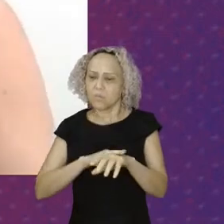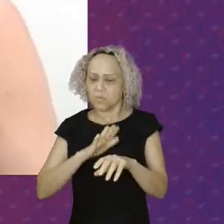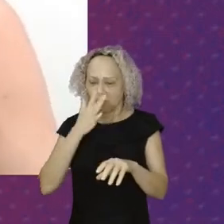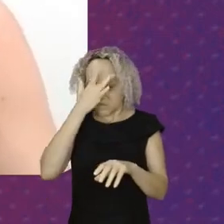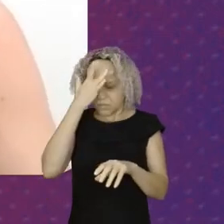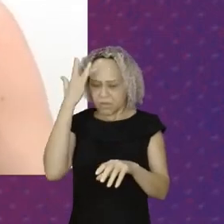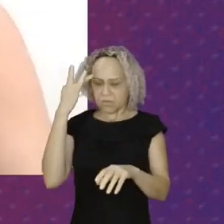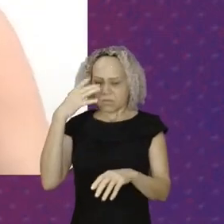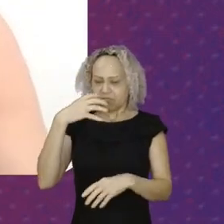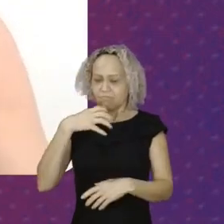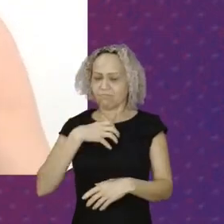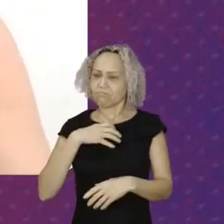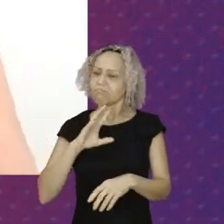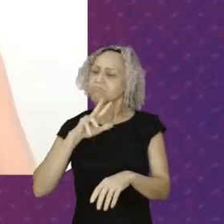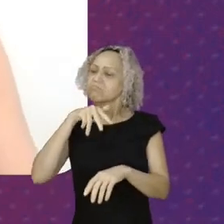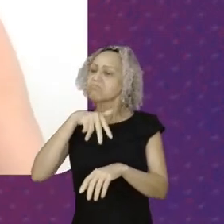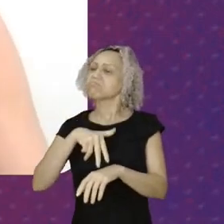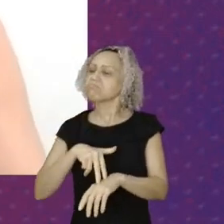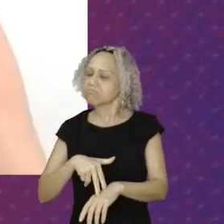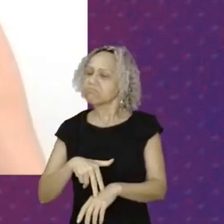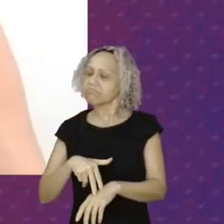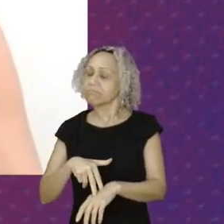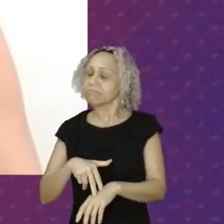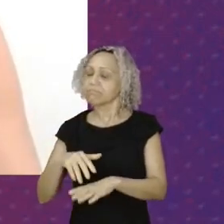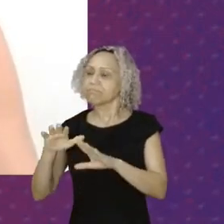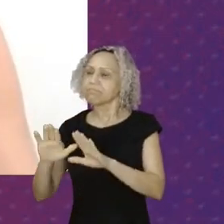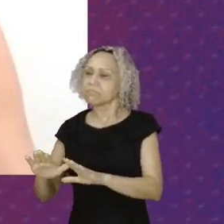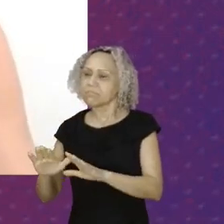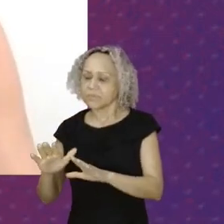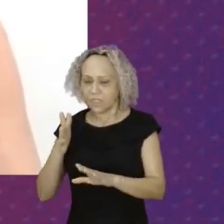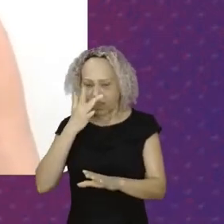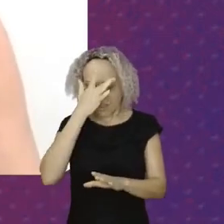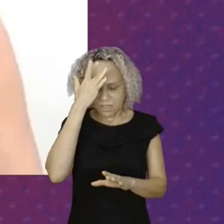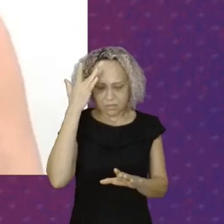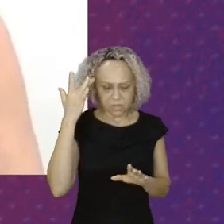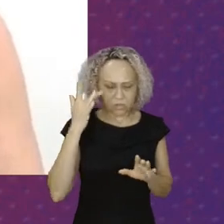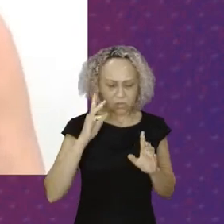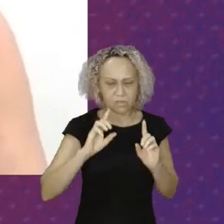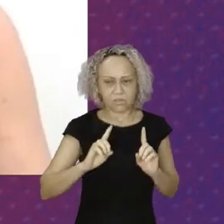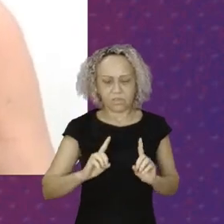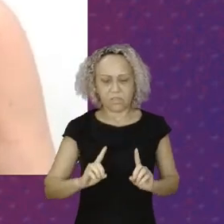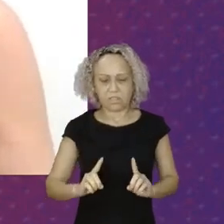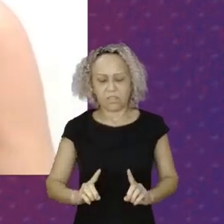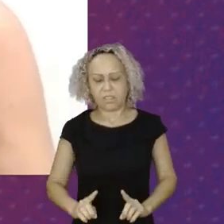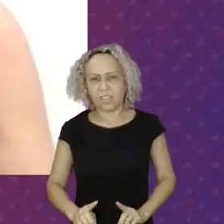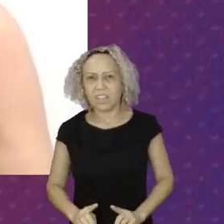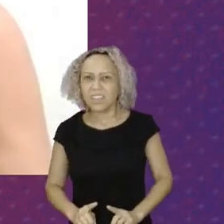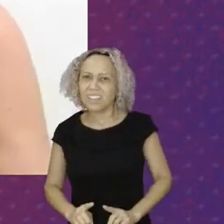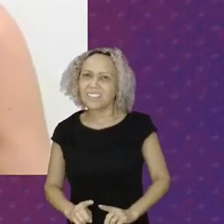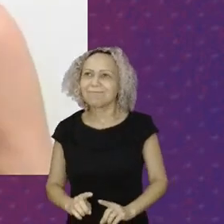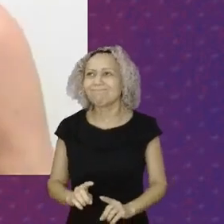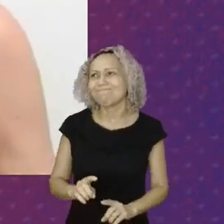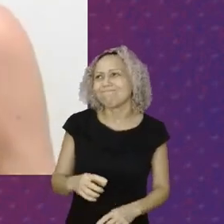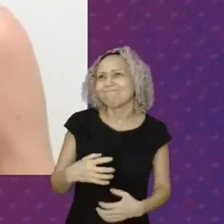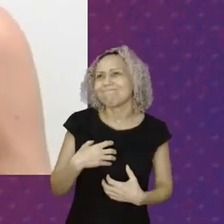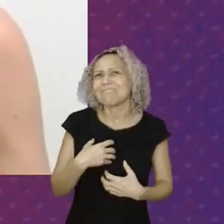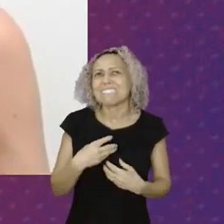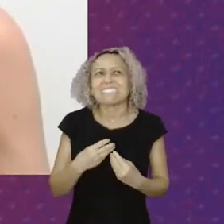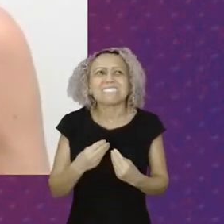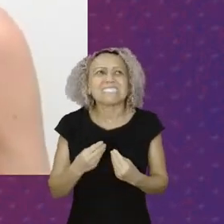se sentem como aquele corpo intruso, que nunca se sente